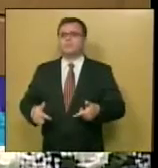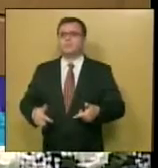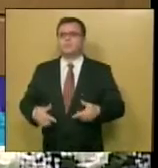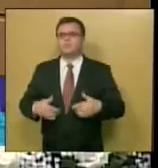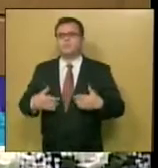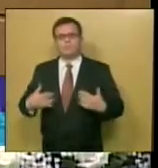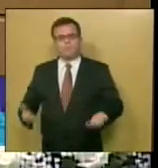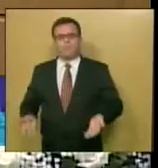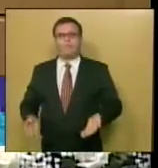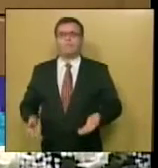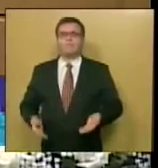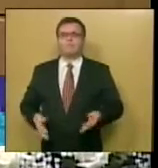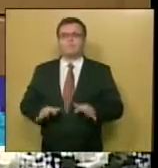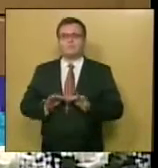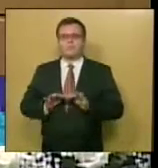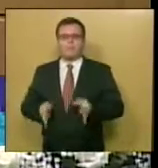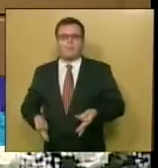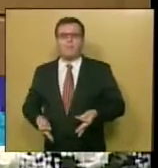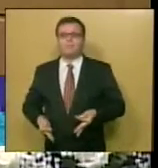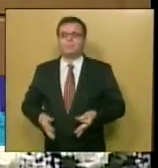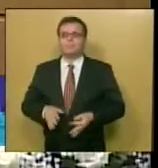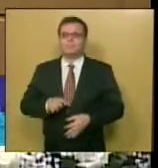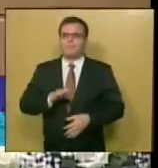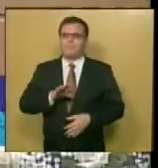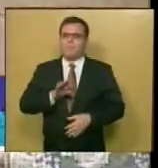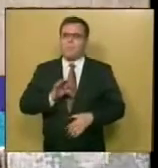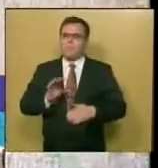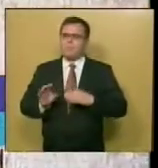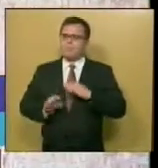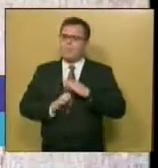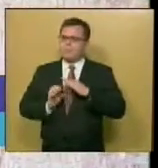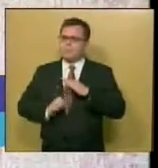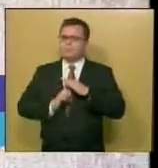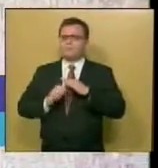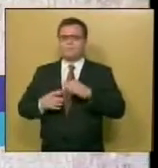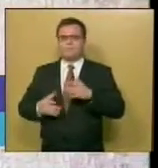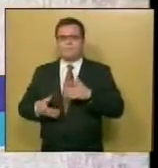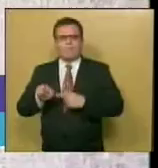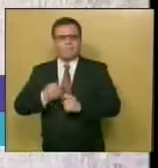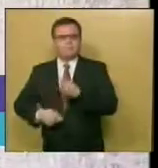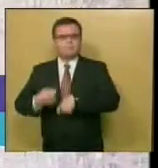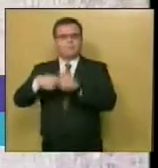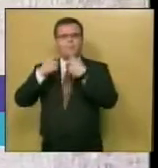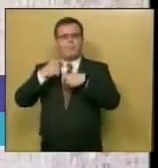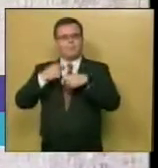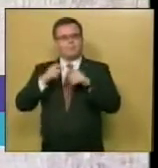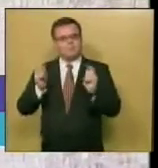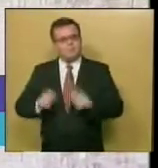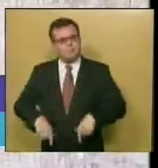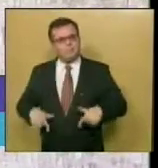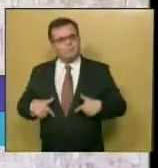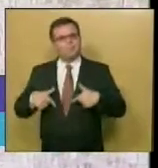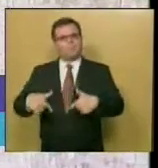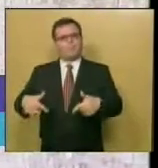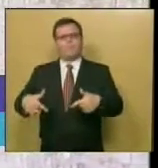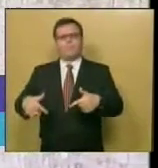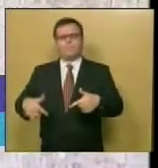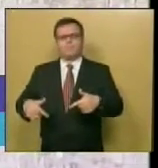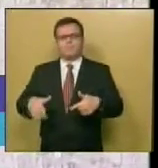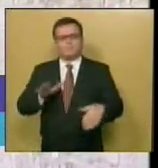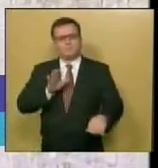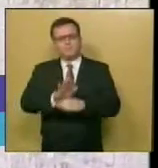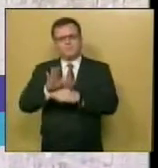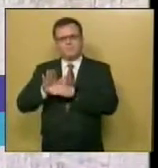paradigmático, sensível, empreendedor, destemido e empenhado em fazer de Itabaiana